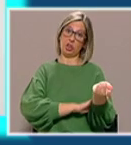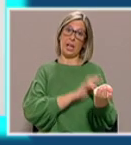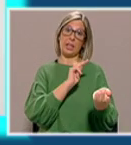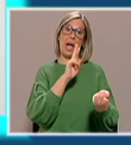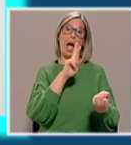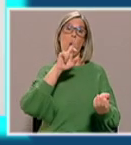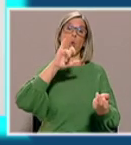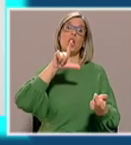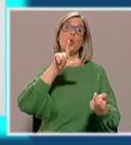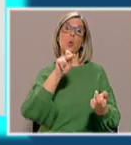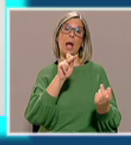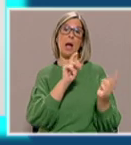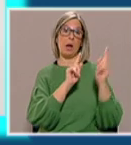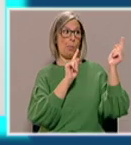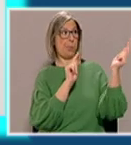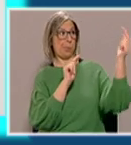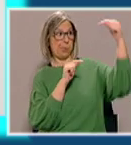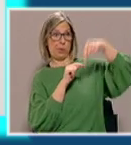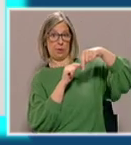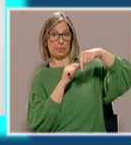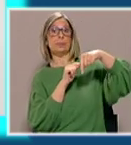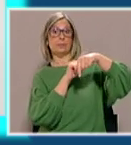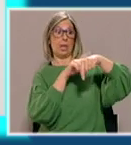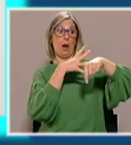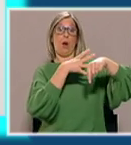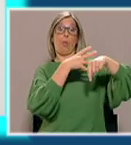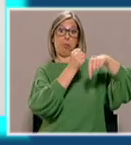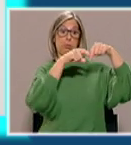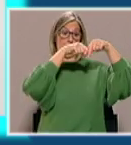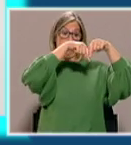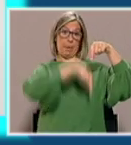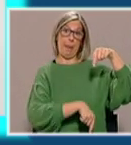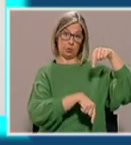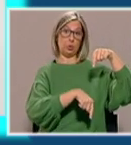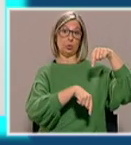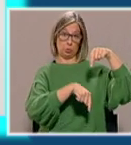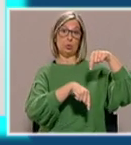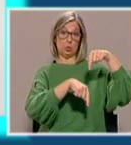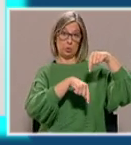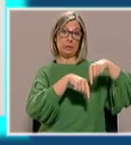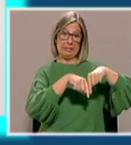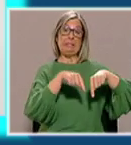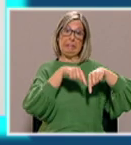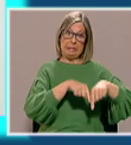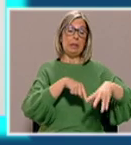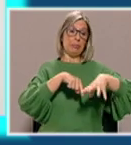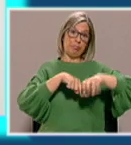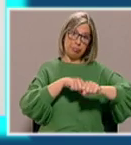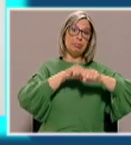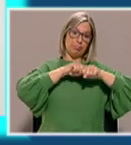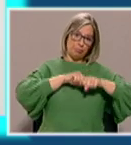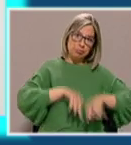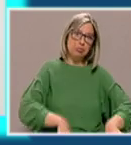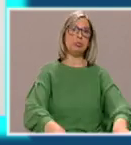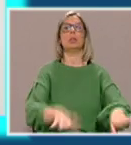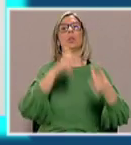Quando a aurícula esquerda contrai, o sangue passa para o ventrículo esquerdo, tendo início a circulação